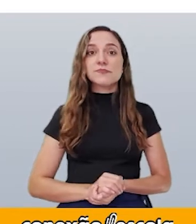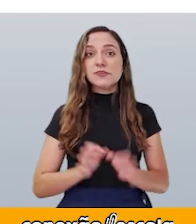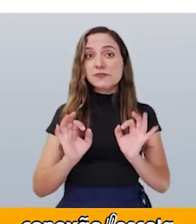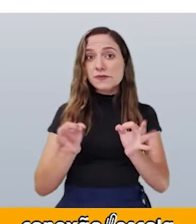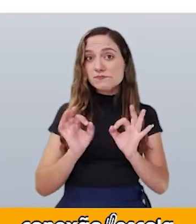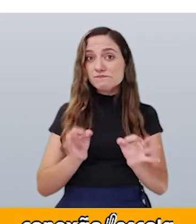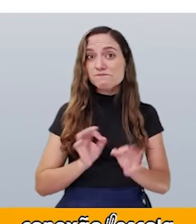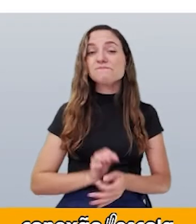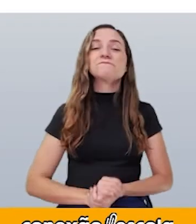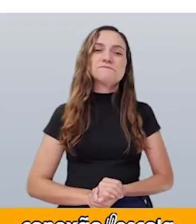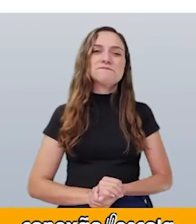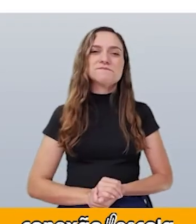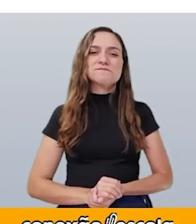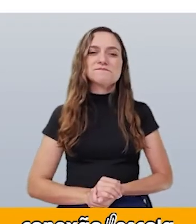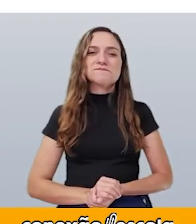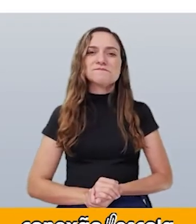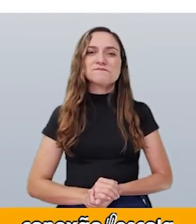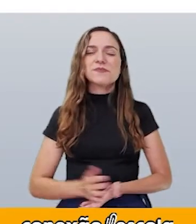certo?